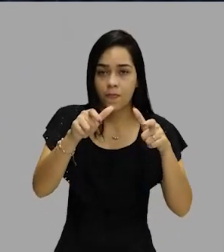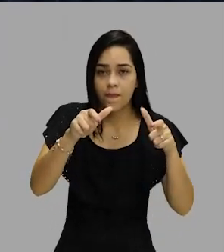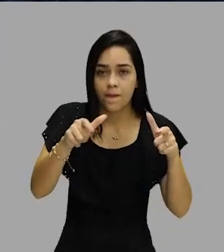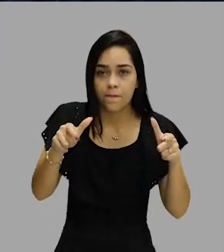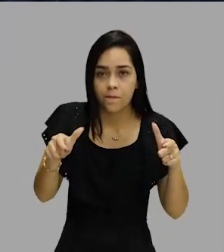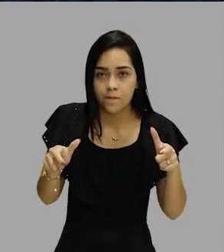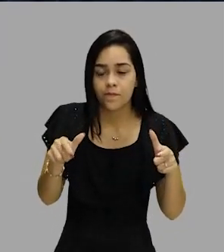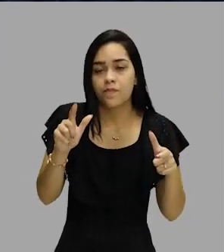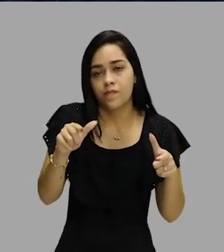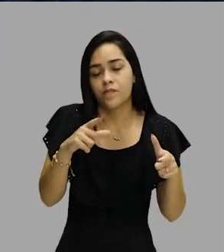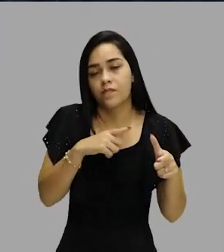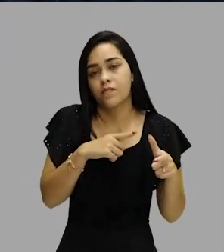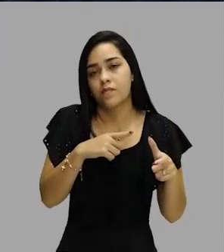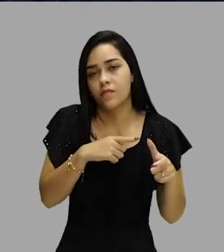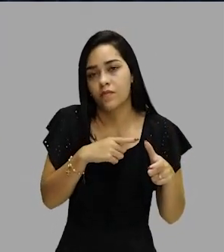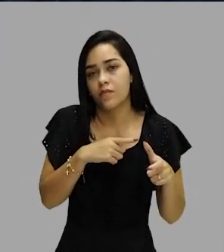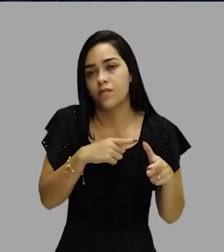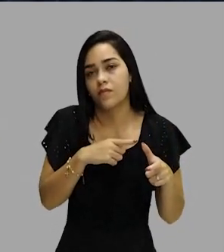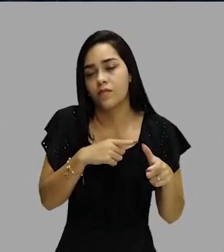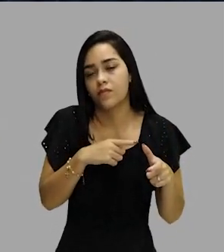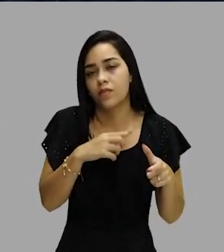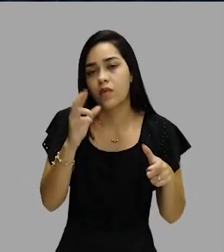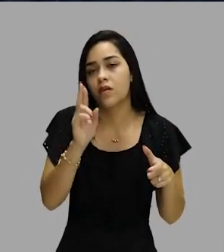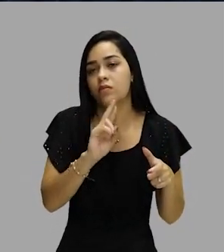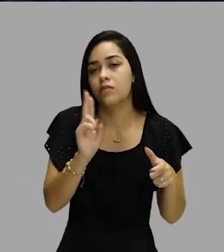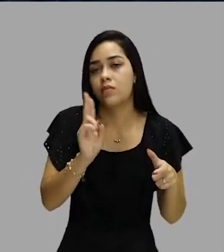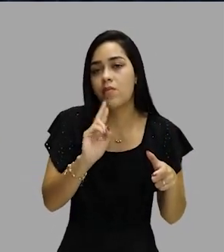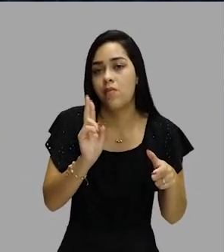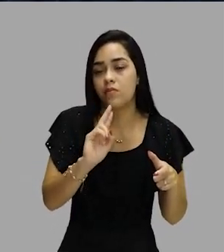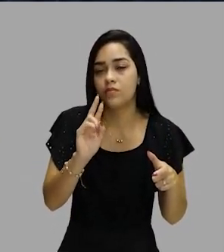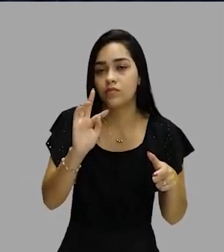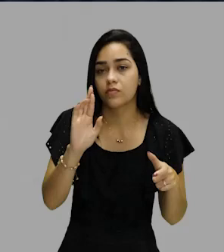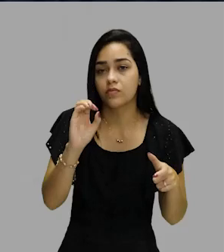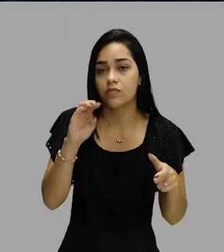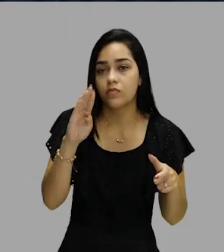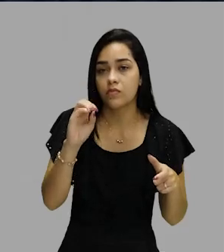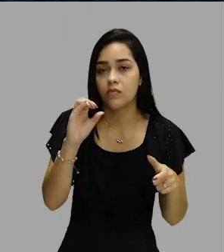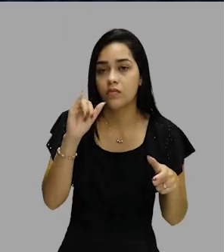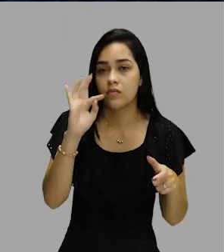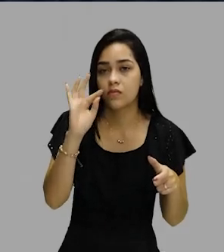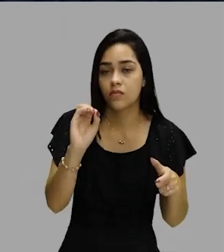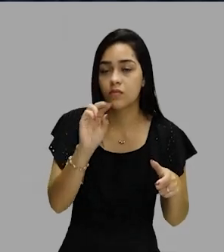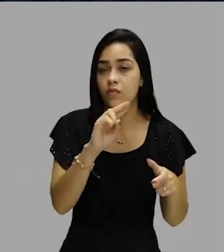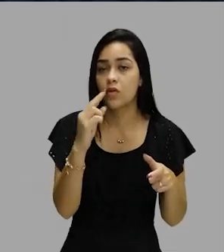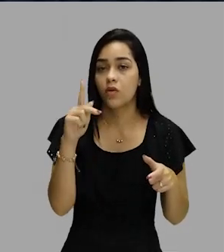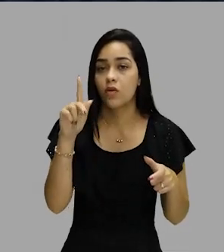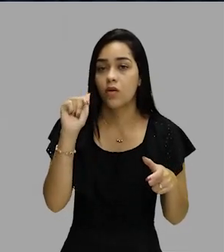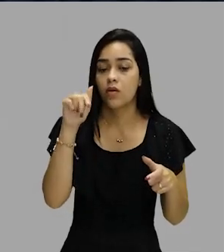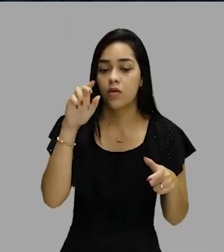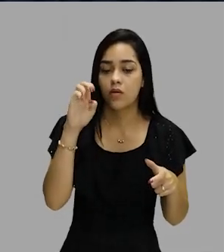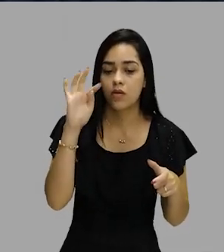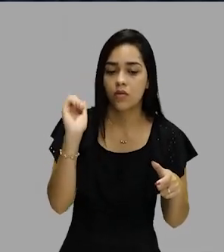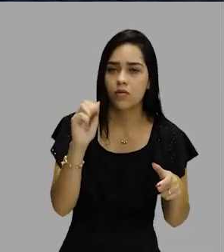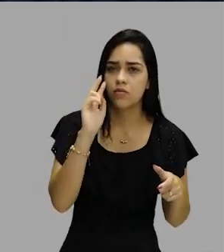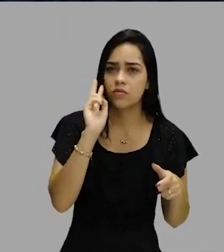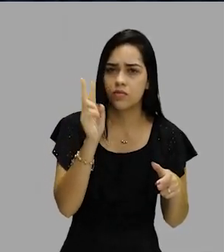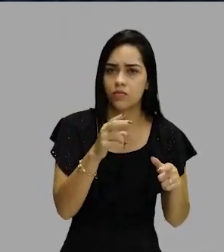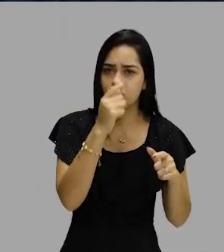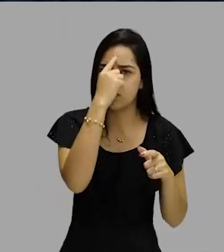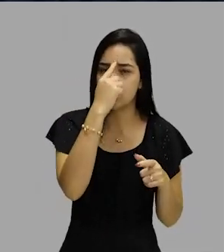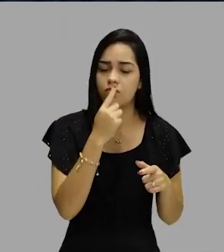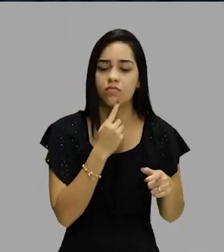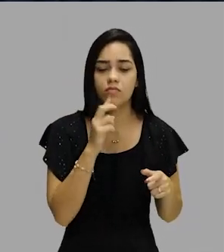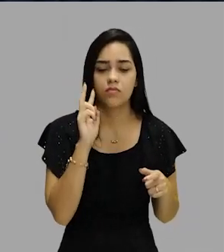fragmentos. Esses fragmentos é o que a gente chama de trombócito ou plaqueta. Olha aqui eles localizados aqui,